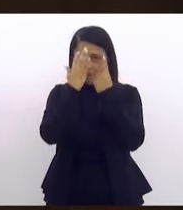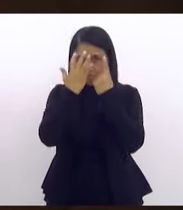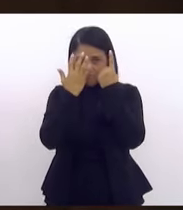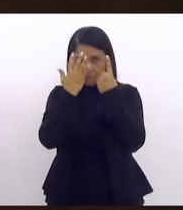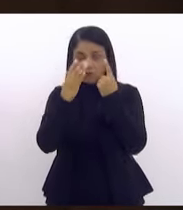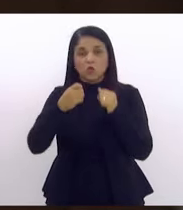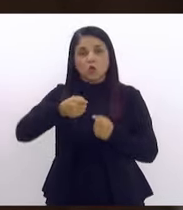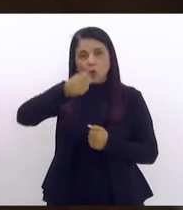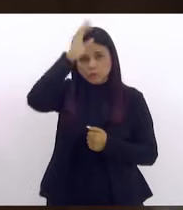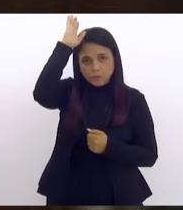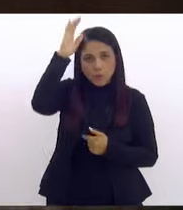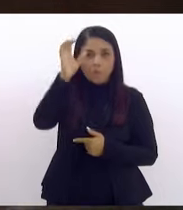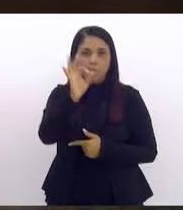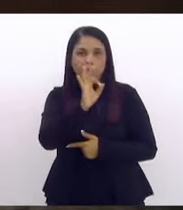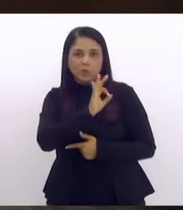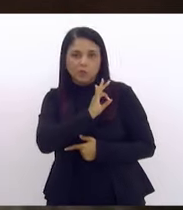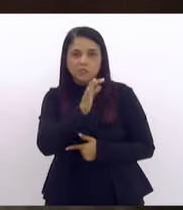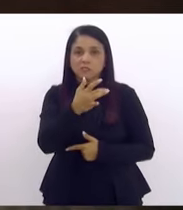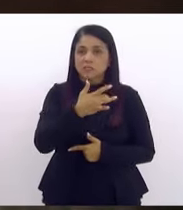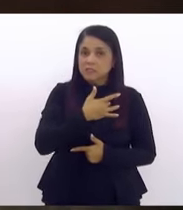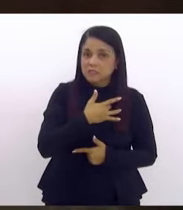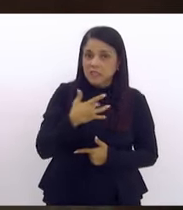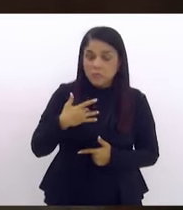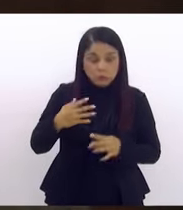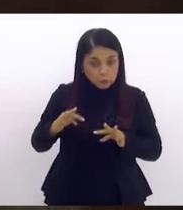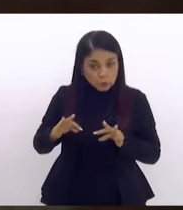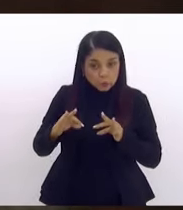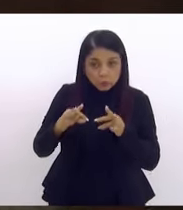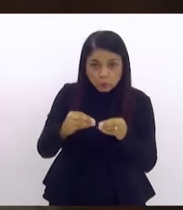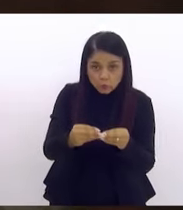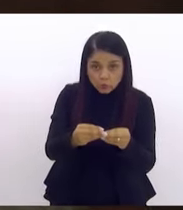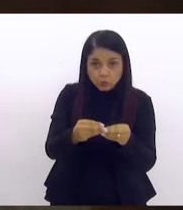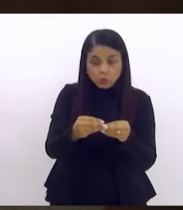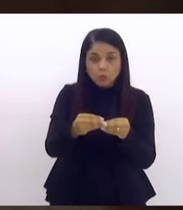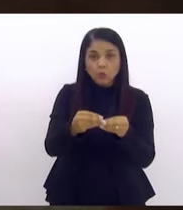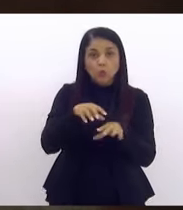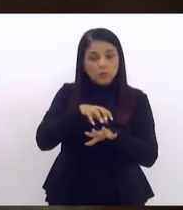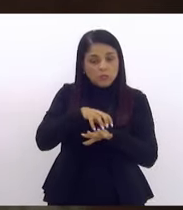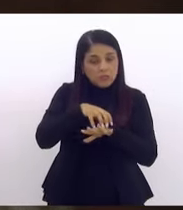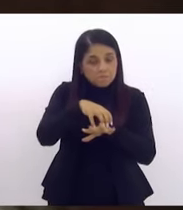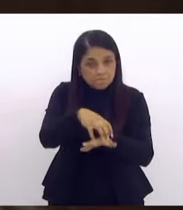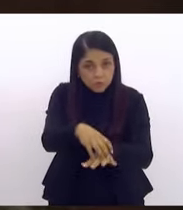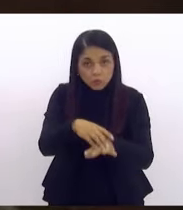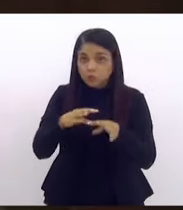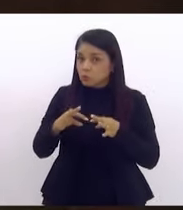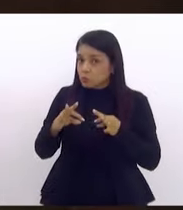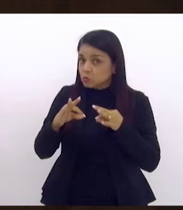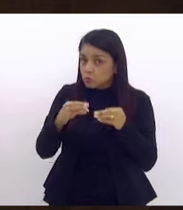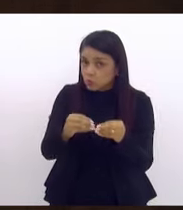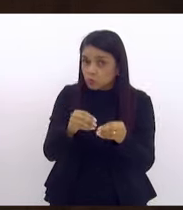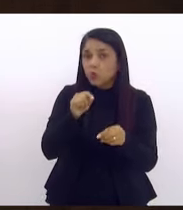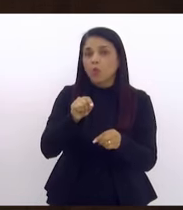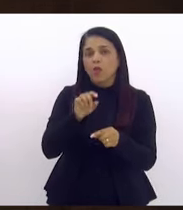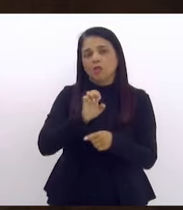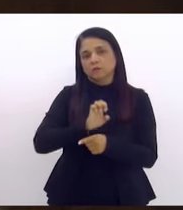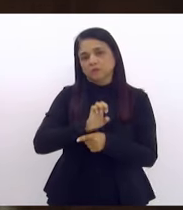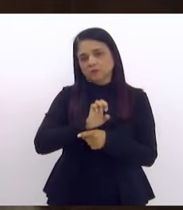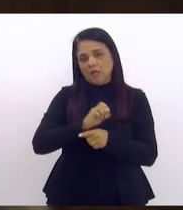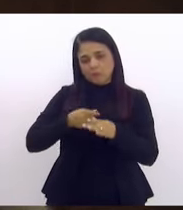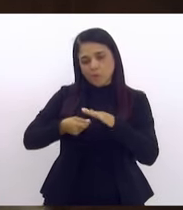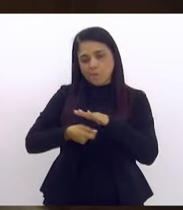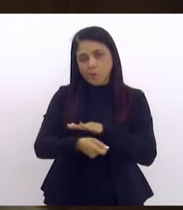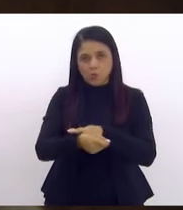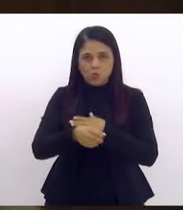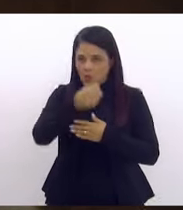de bombeiros, polícias, saúde, tudo, transporte, tudo gira em torno do Estado e não da